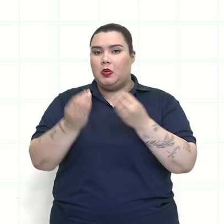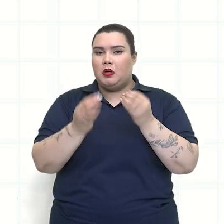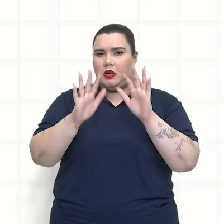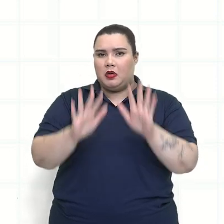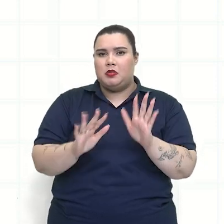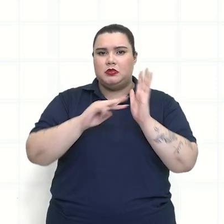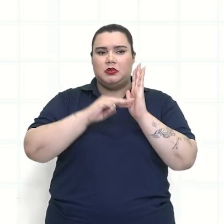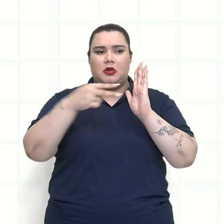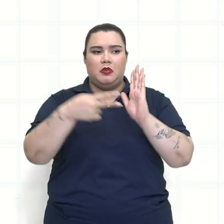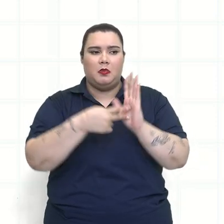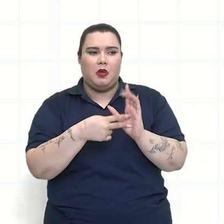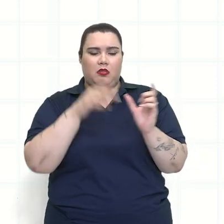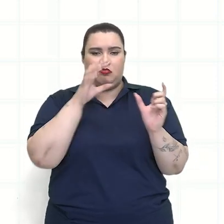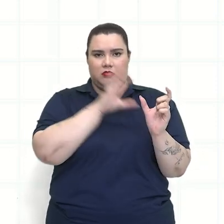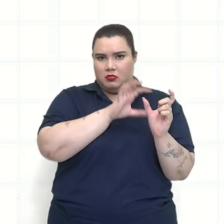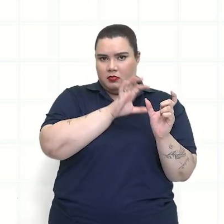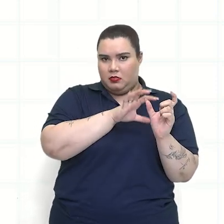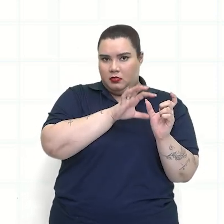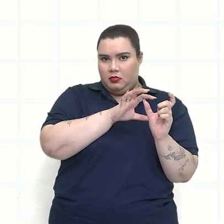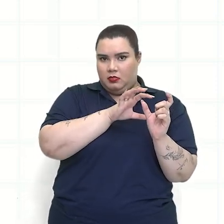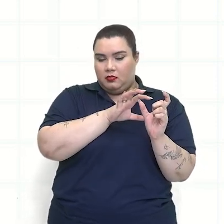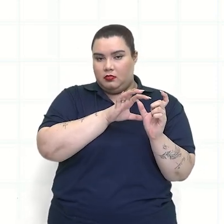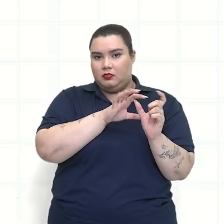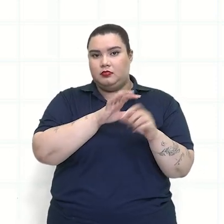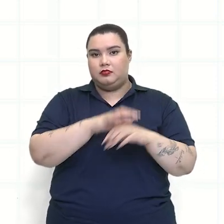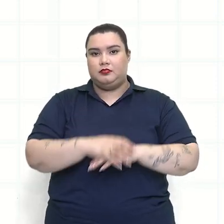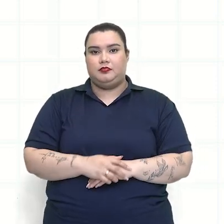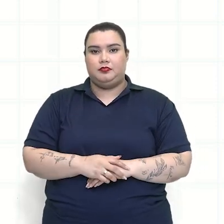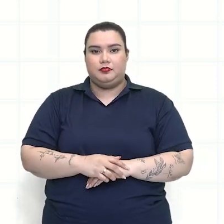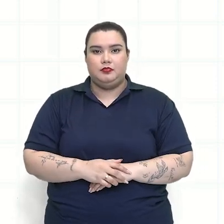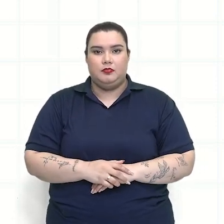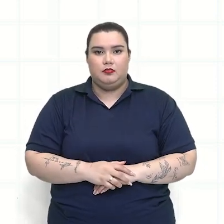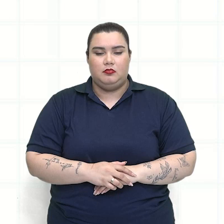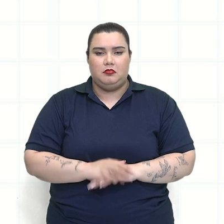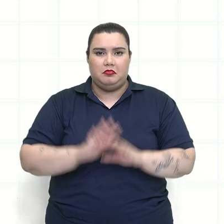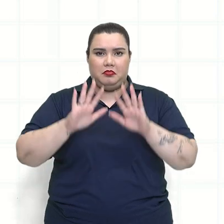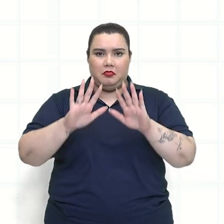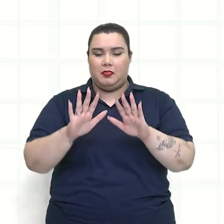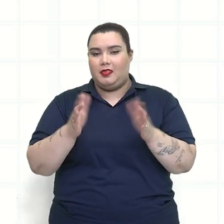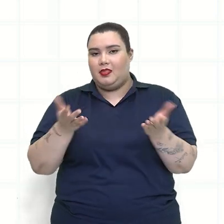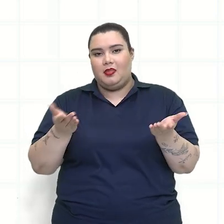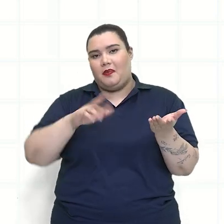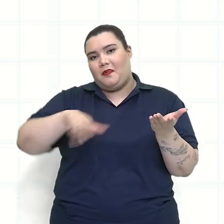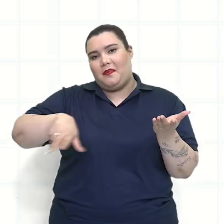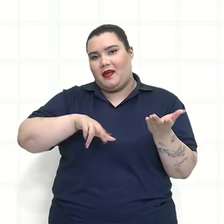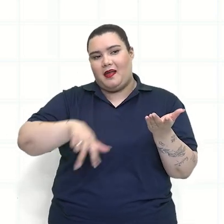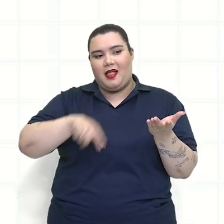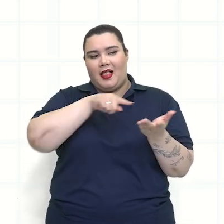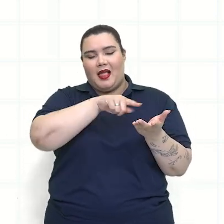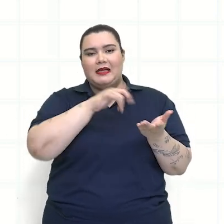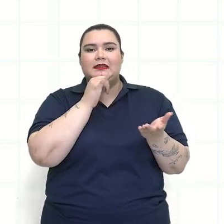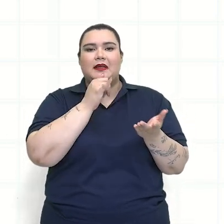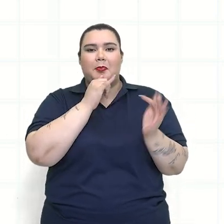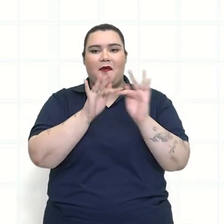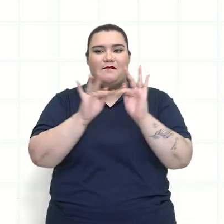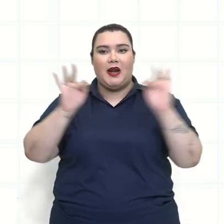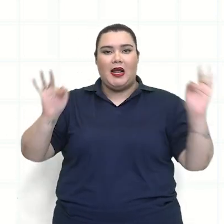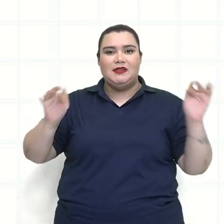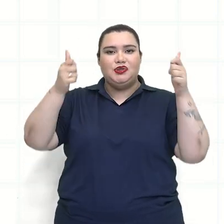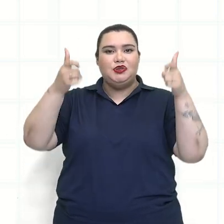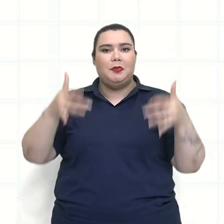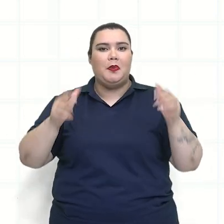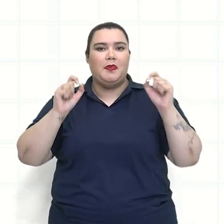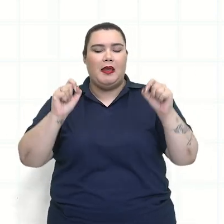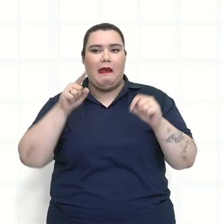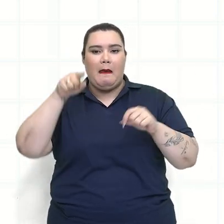sentido denotativo? Cleane ficou uma fera. Ela não pode, né, se transformar em um